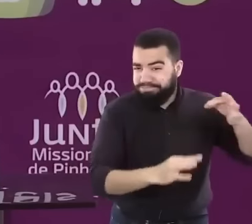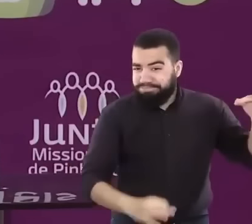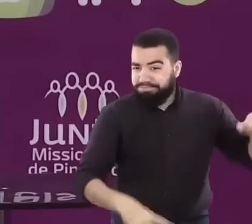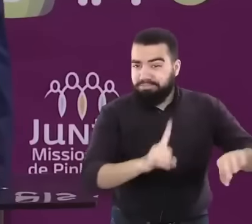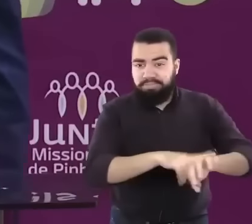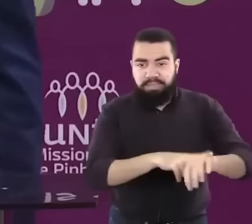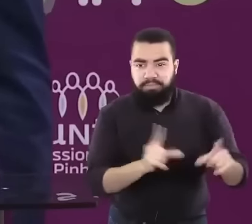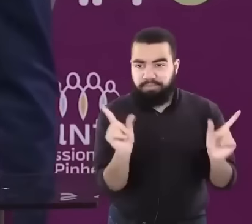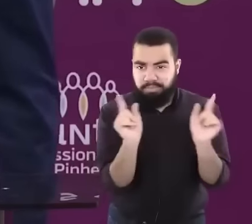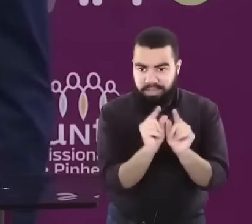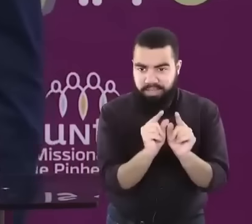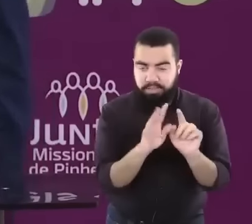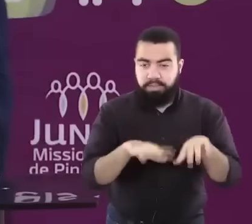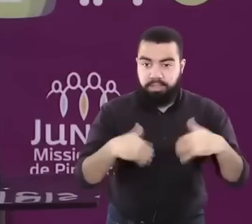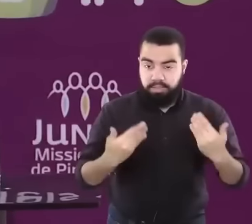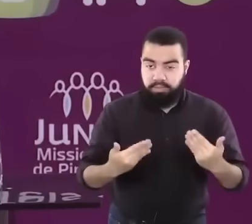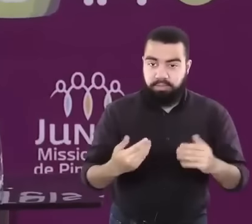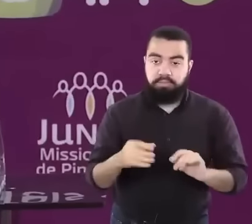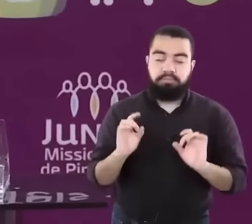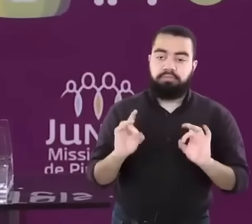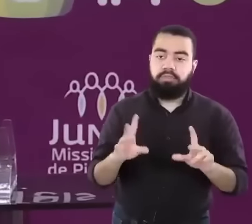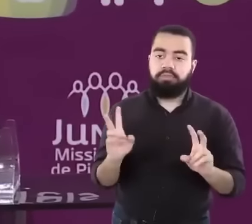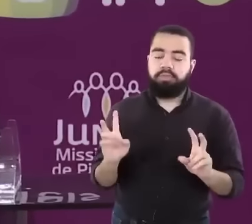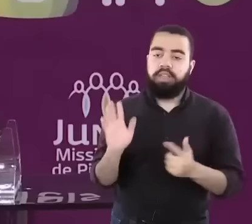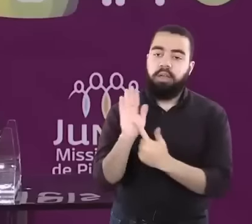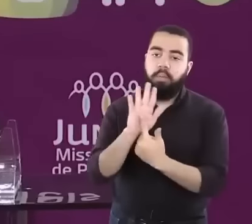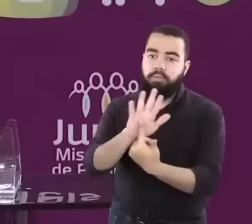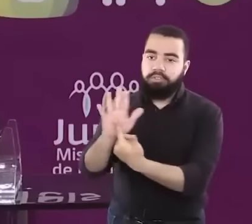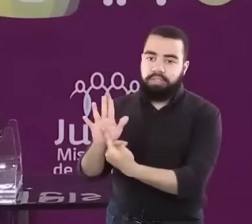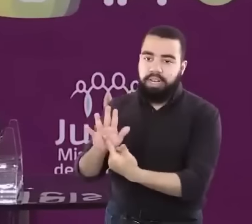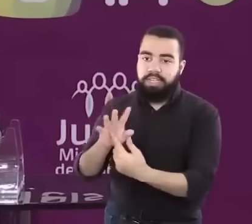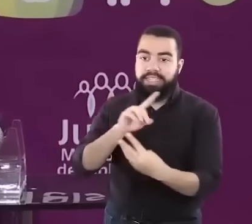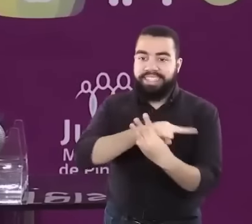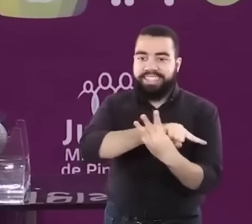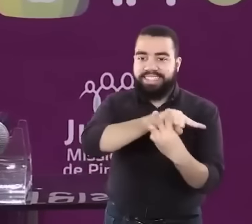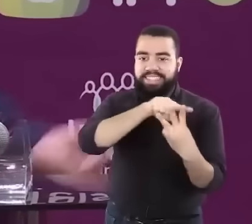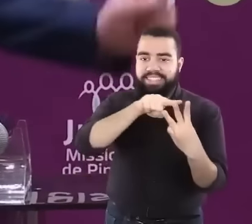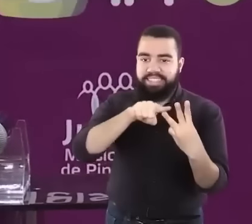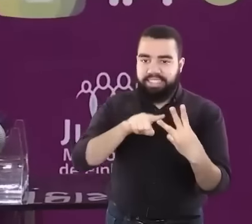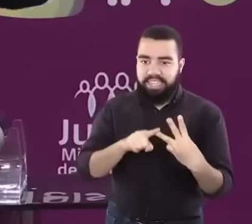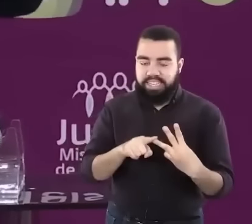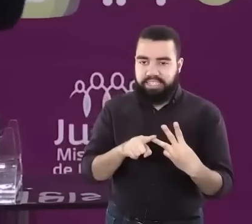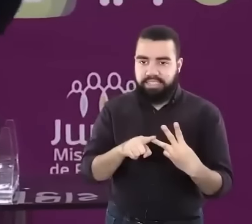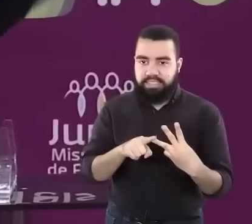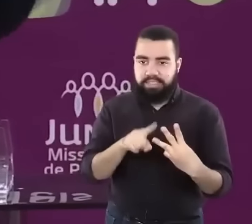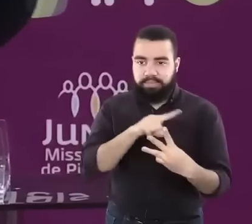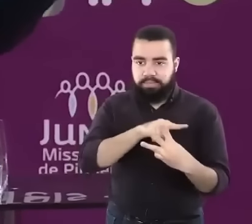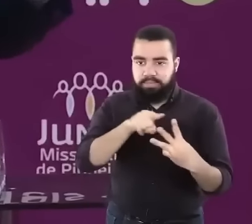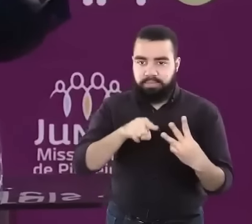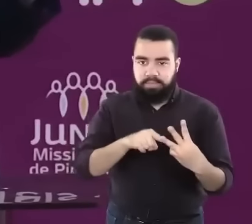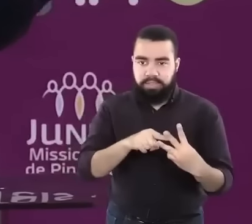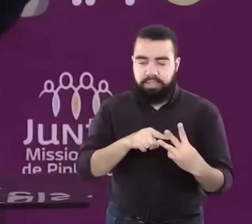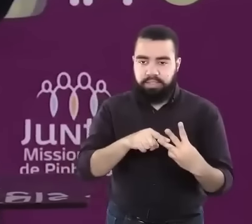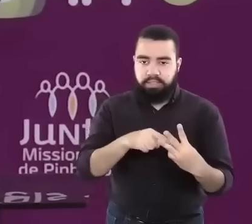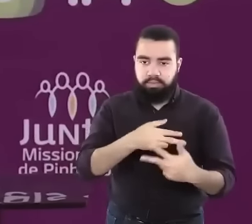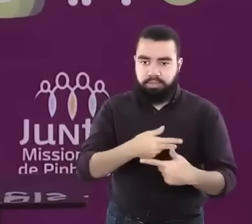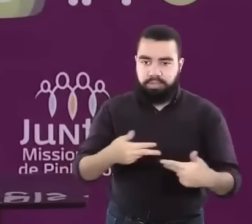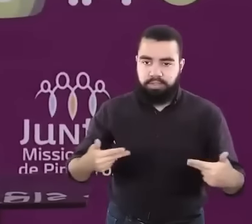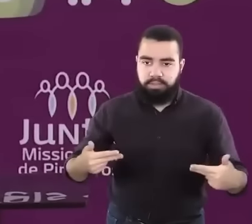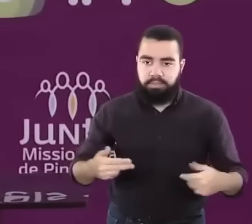pouco queria destacar três imperativos negativos que ele diz assim você que é crente